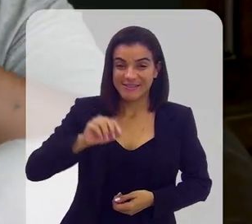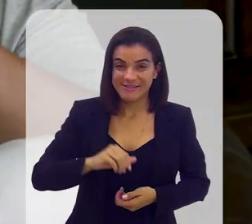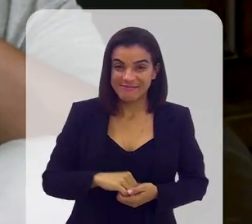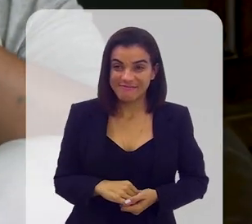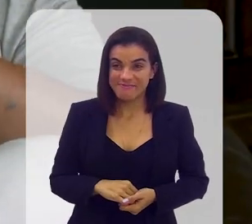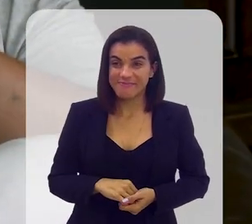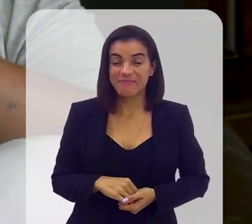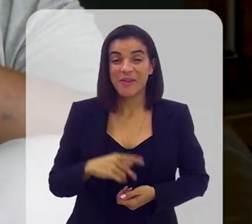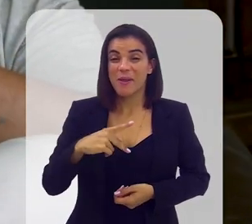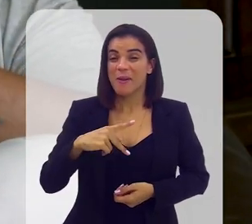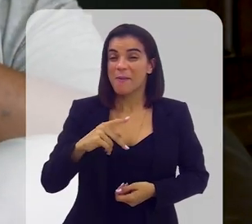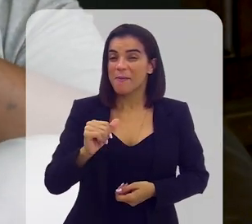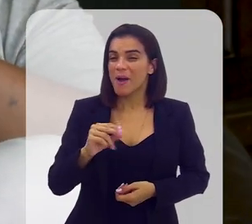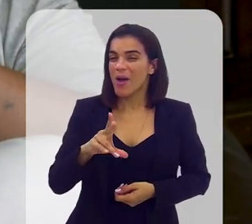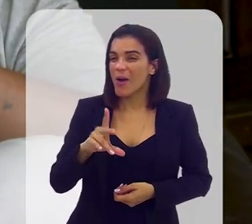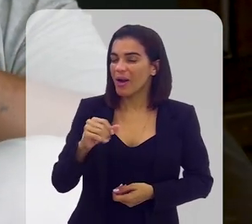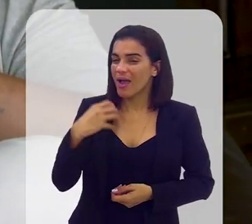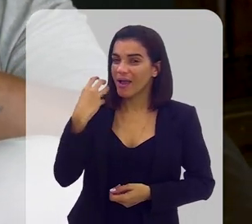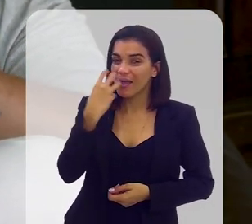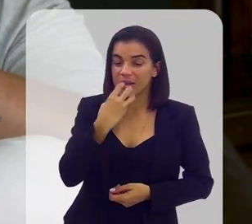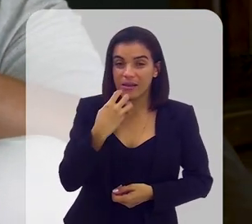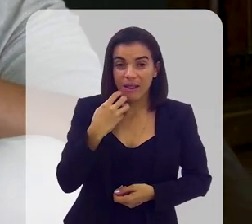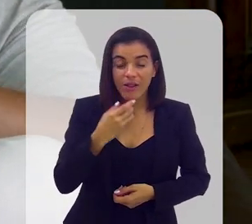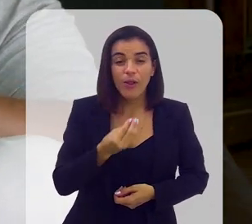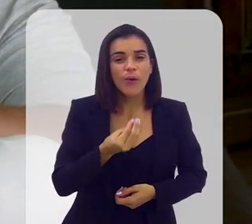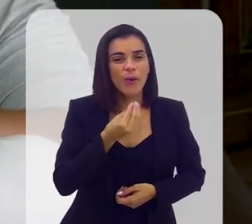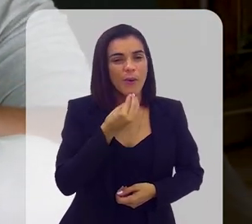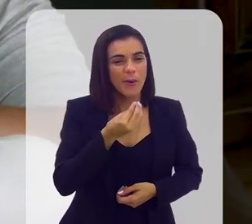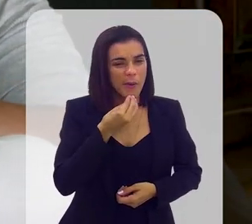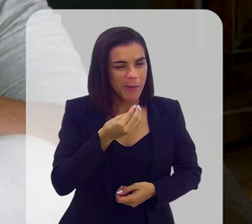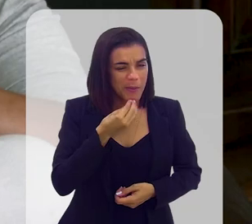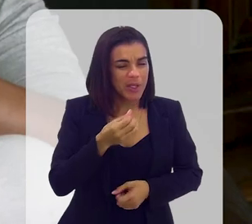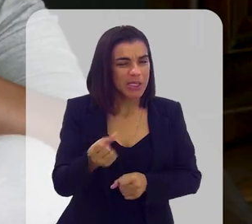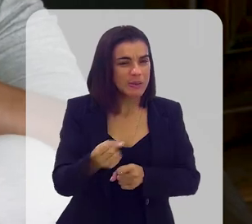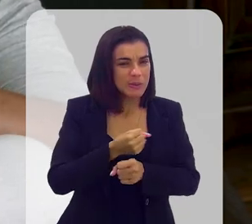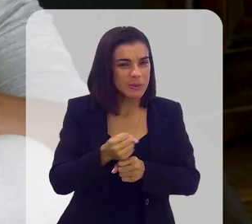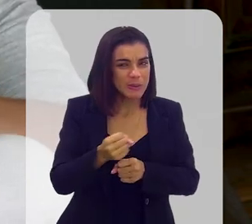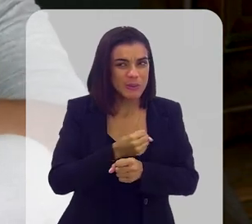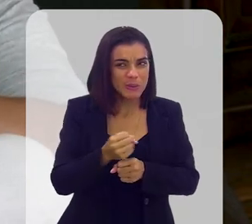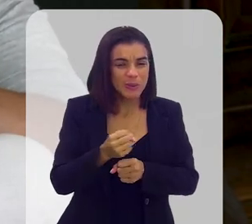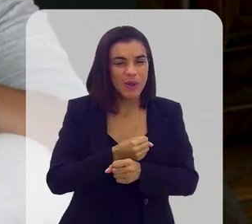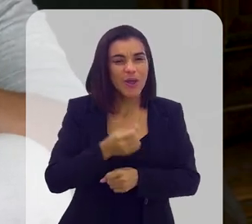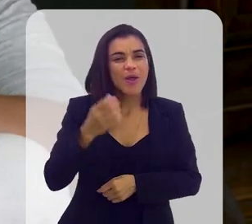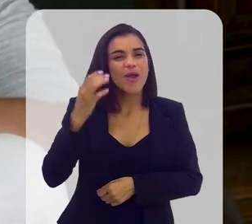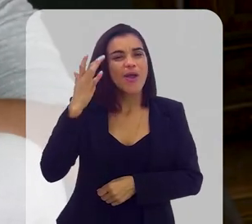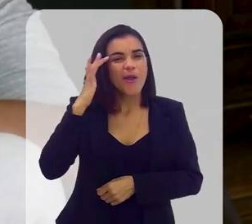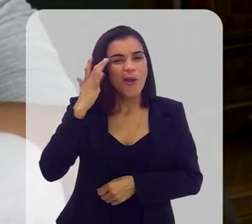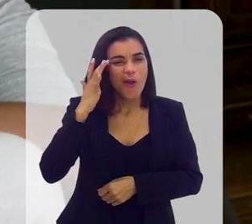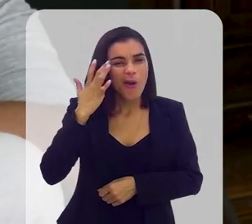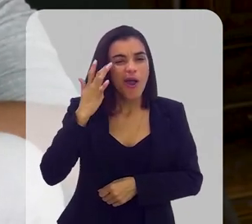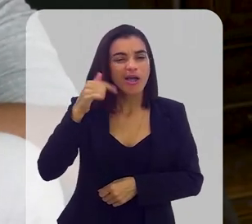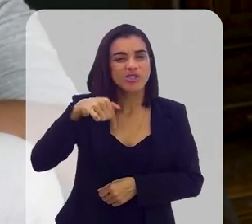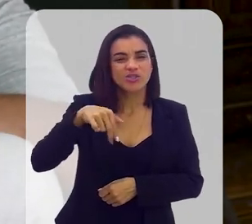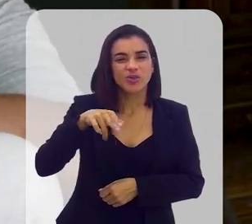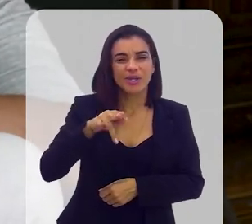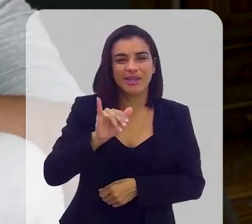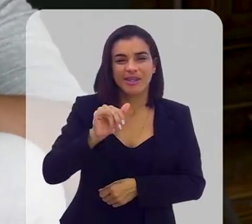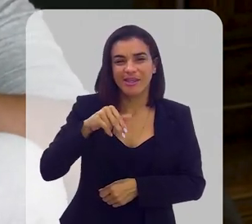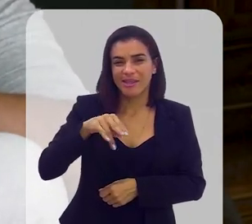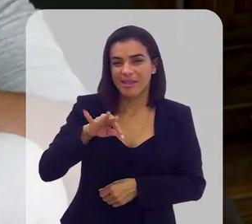Meu Deus. Paula Porto cantando. Eu tive a oportunidade de conhecê-la há muitos anos. Se eu não me engano, foi no bairro de Quintino